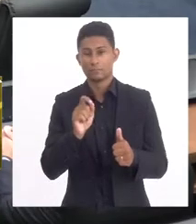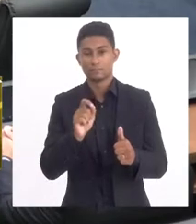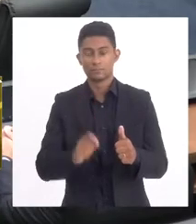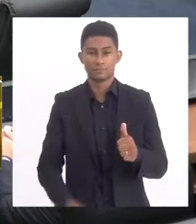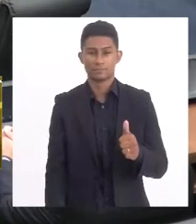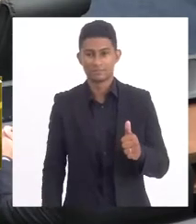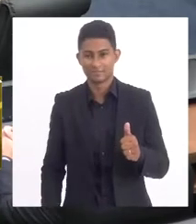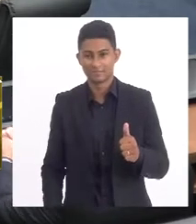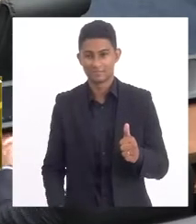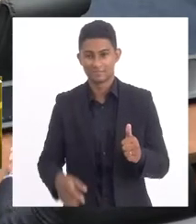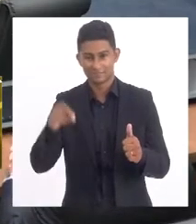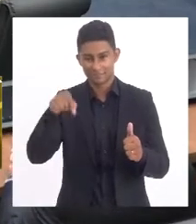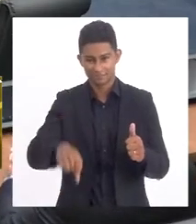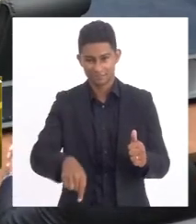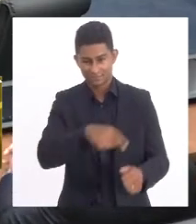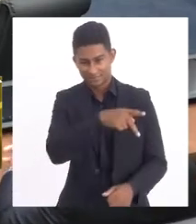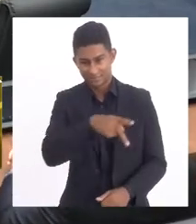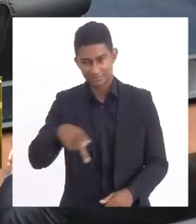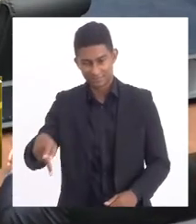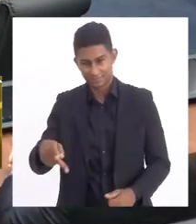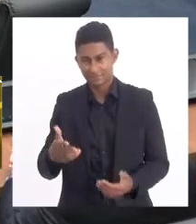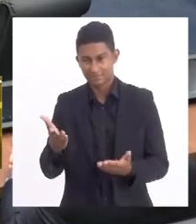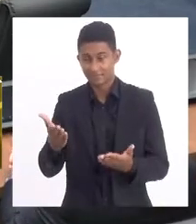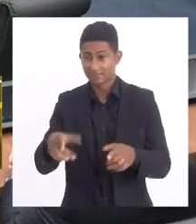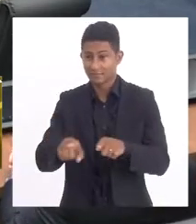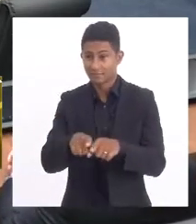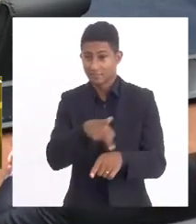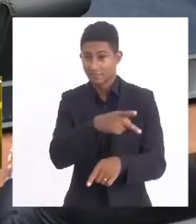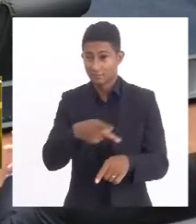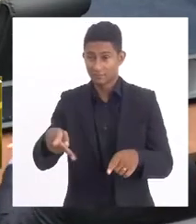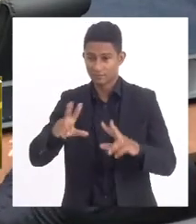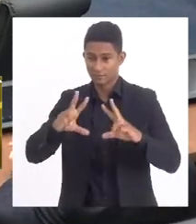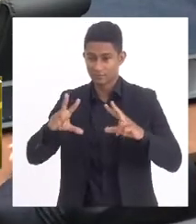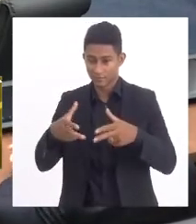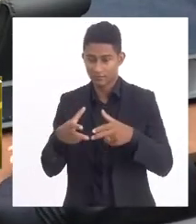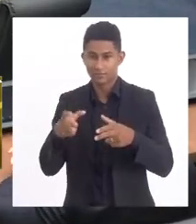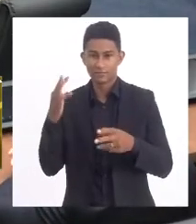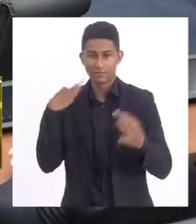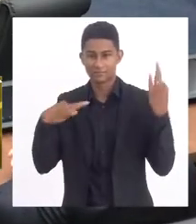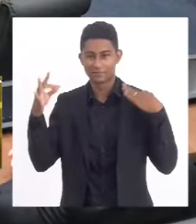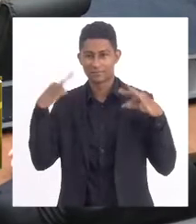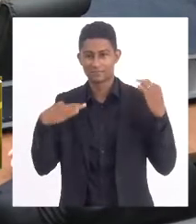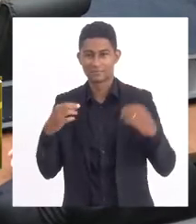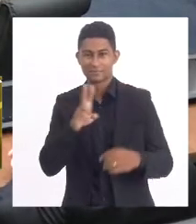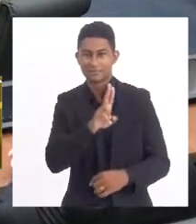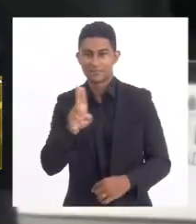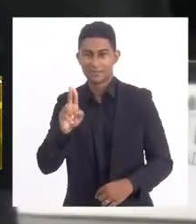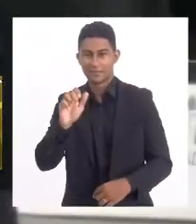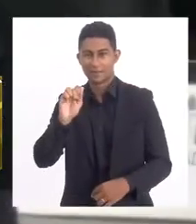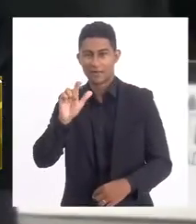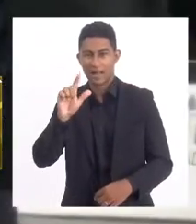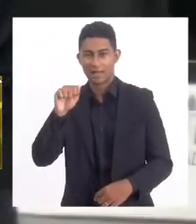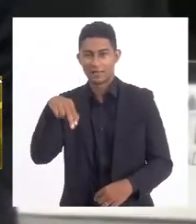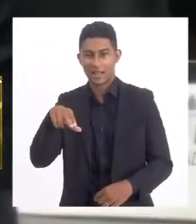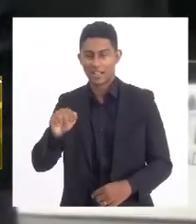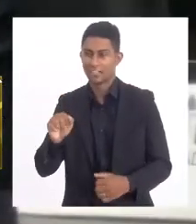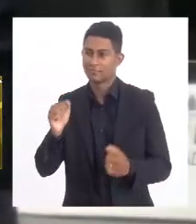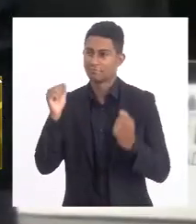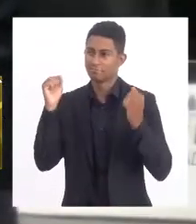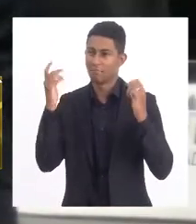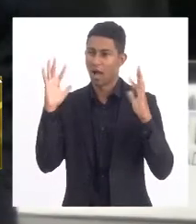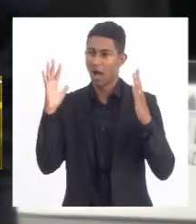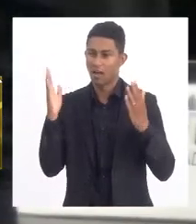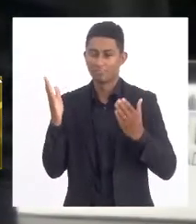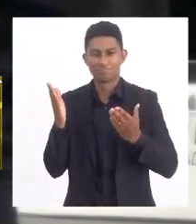o presidente da sessão solene presidente da Comissão de turismo dessa casa deputada Ana Passos parabenizar a senhora